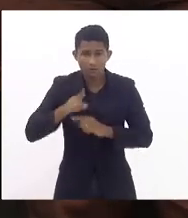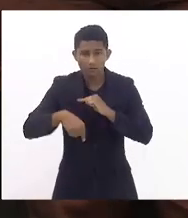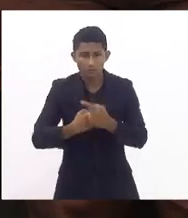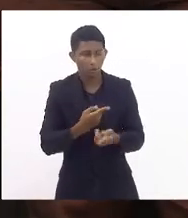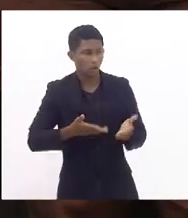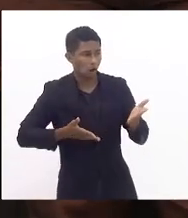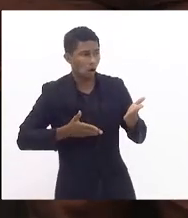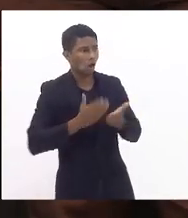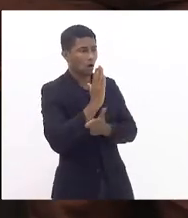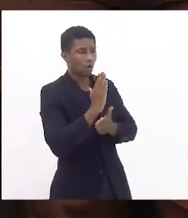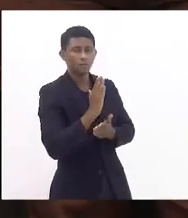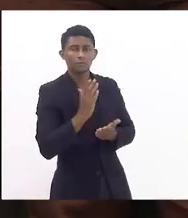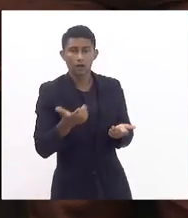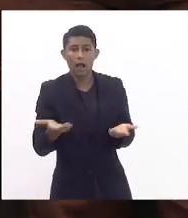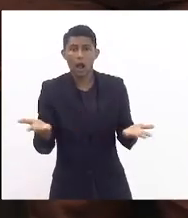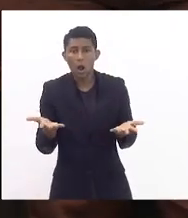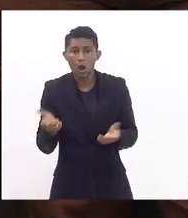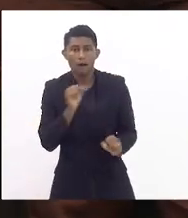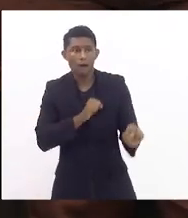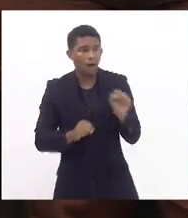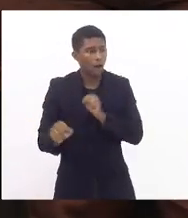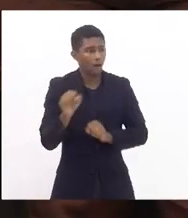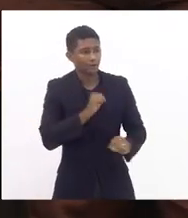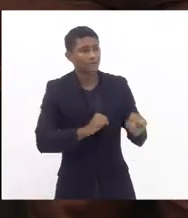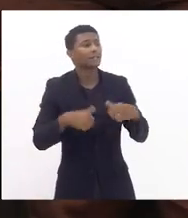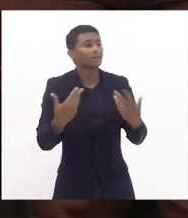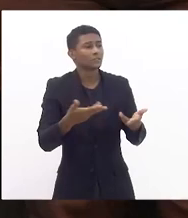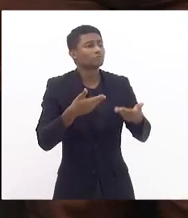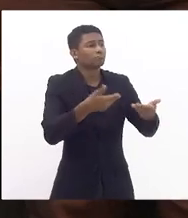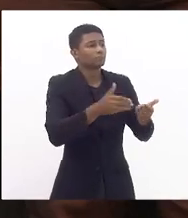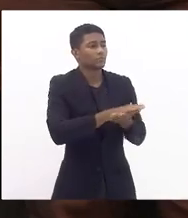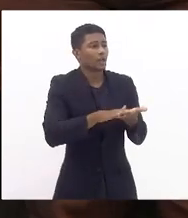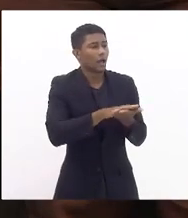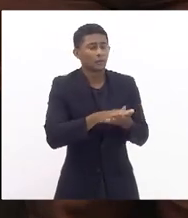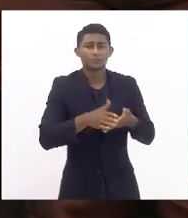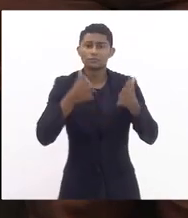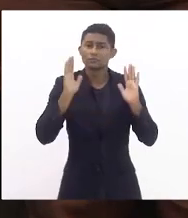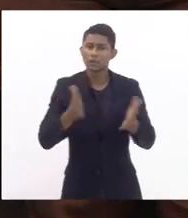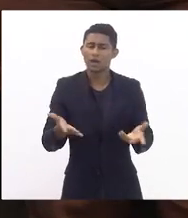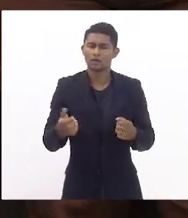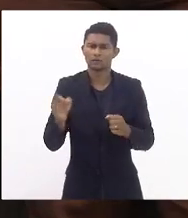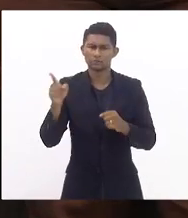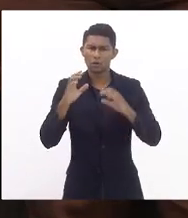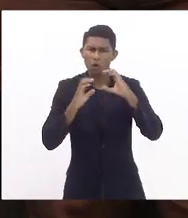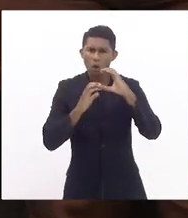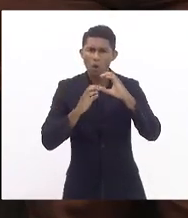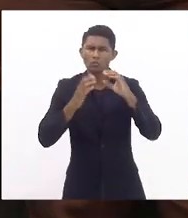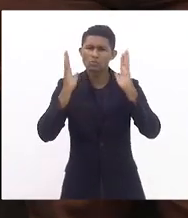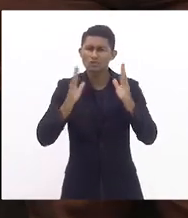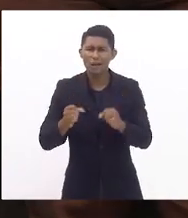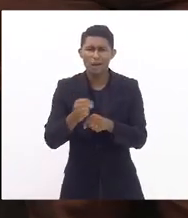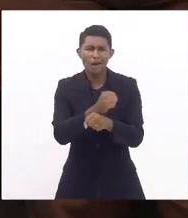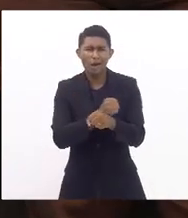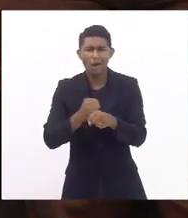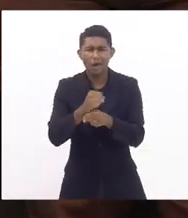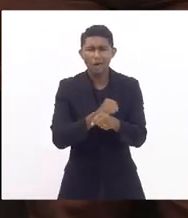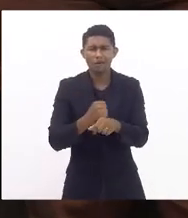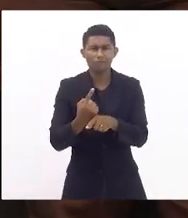e ficar nessa ansiedade agora de não ter nomeação. Nós estamos falando de concursos que já aconteceram há muito